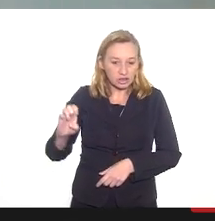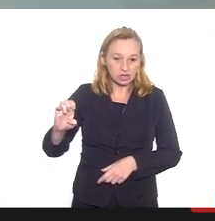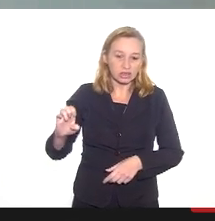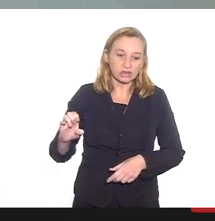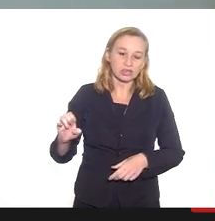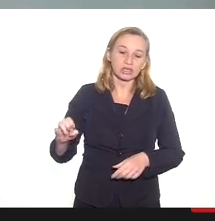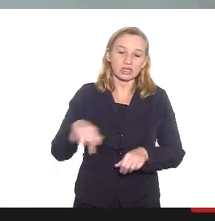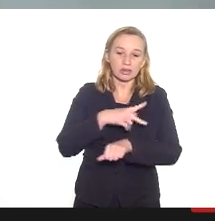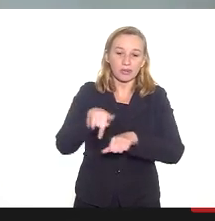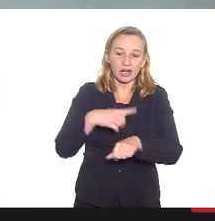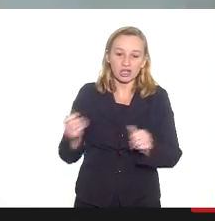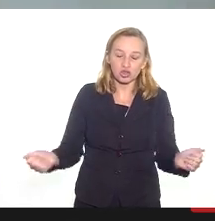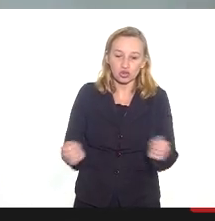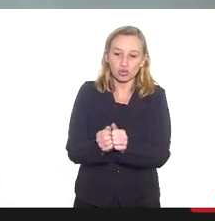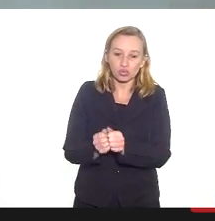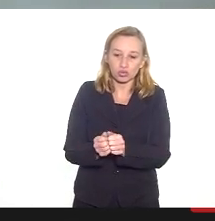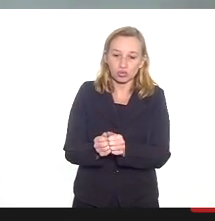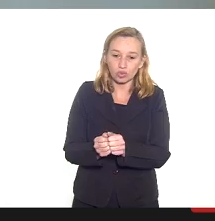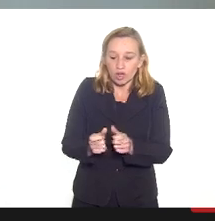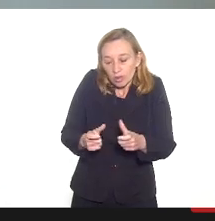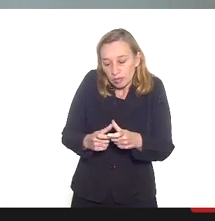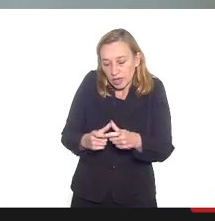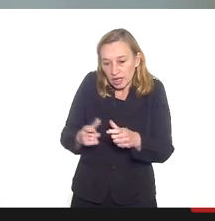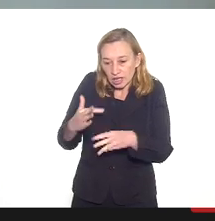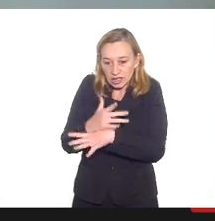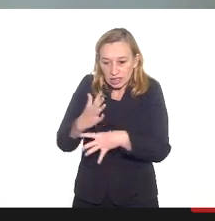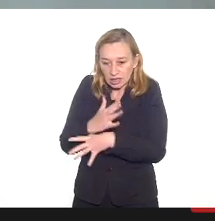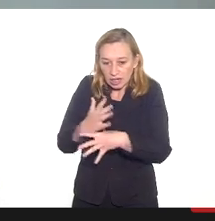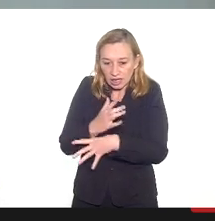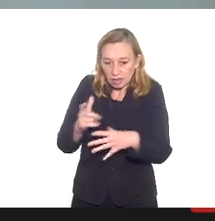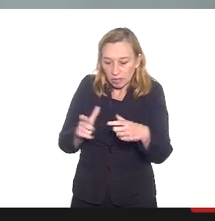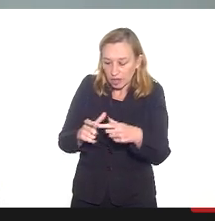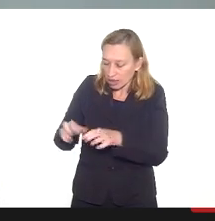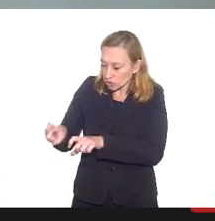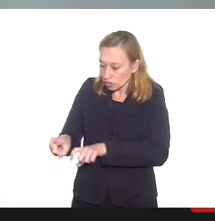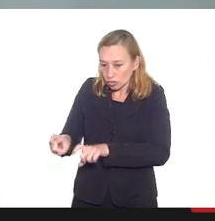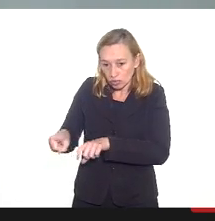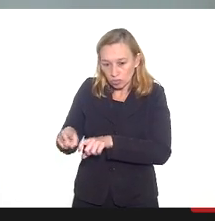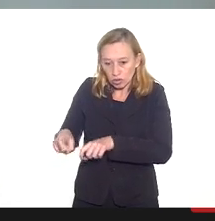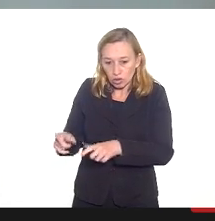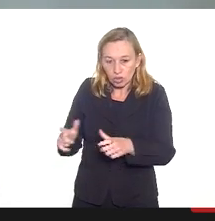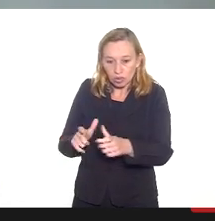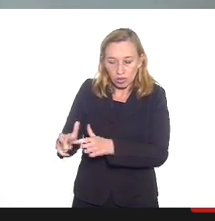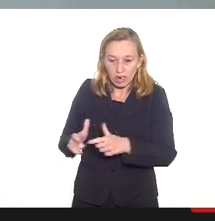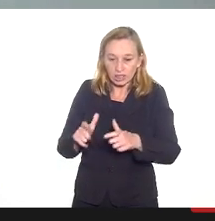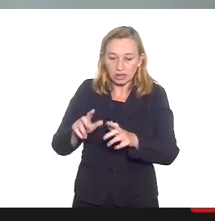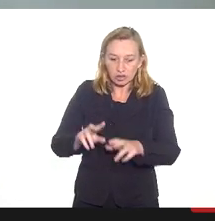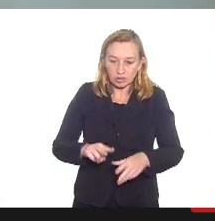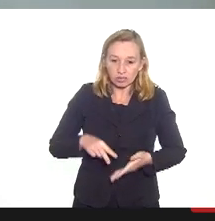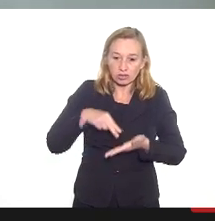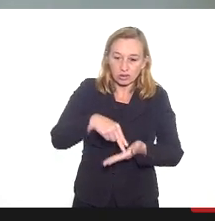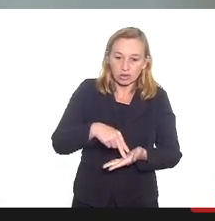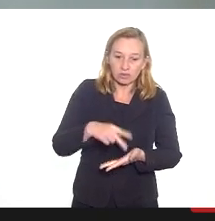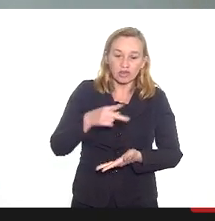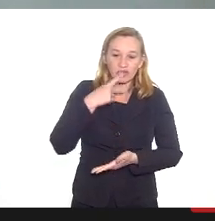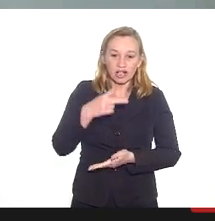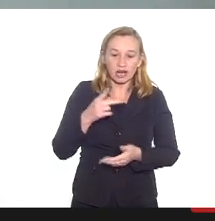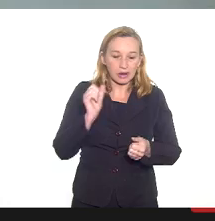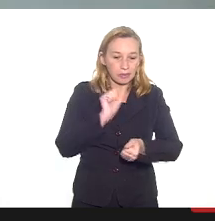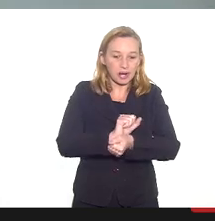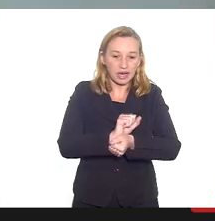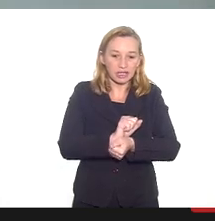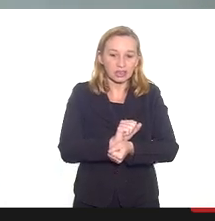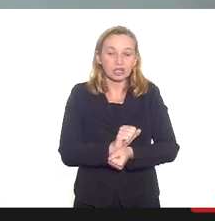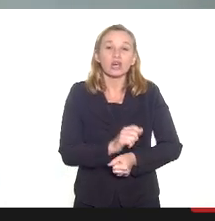pequenas cidades, pequenos lugarejos estão se levantando para dizer basta. E eu vou entrar logo aqui